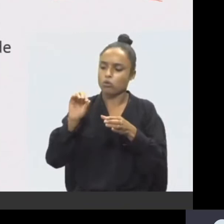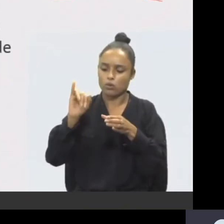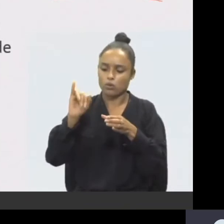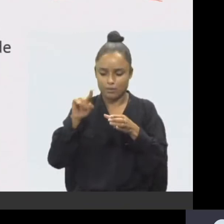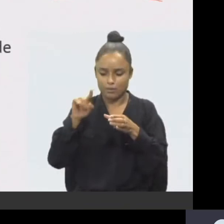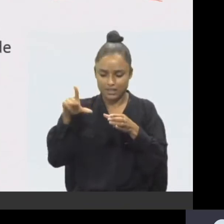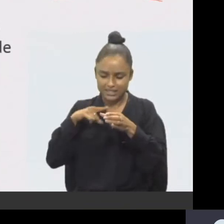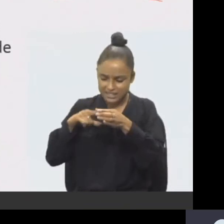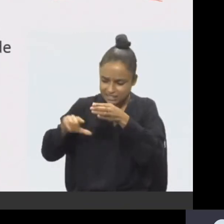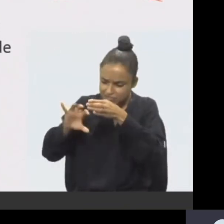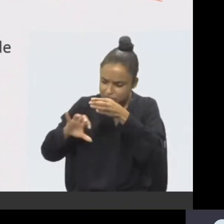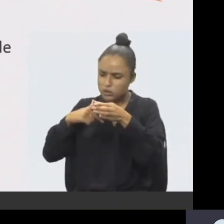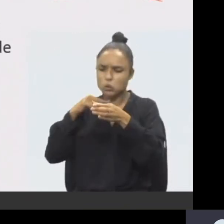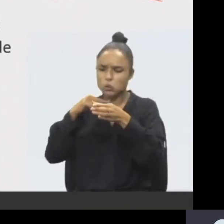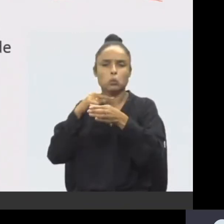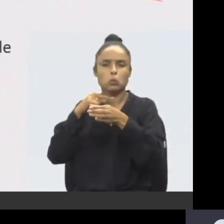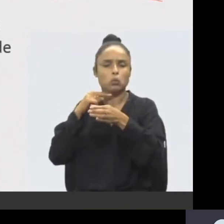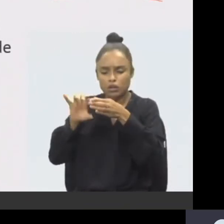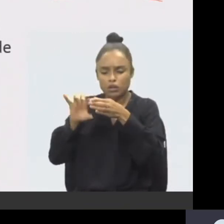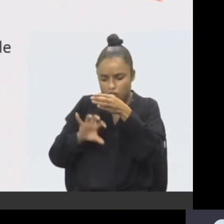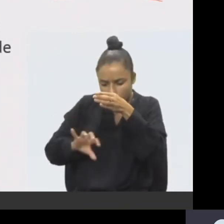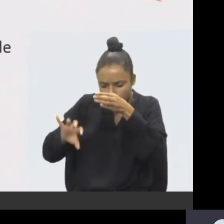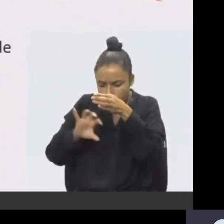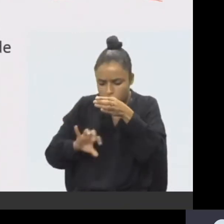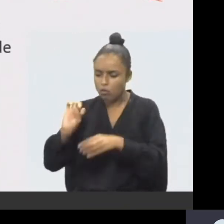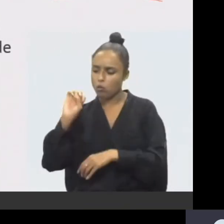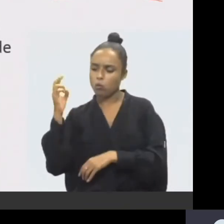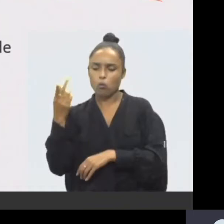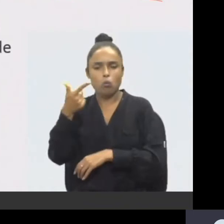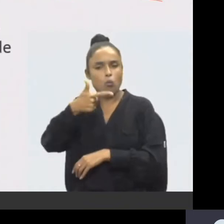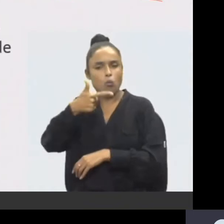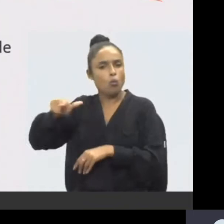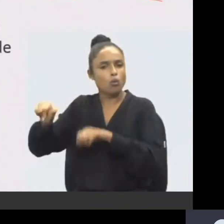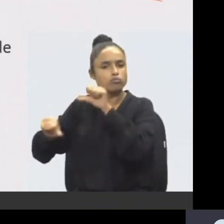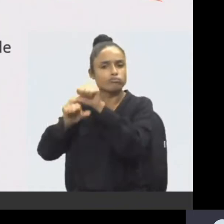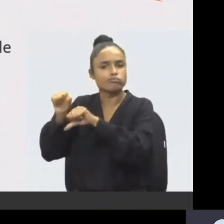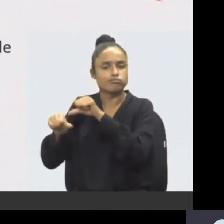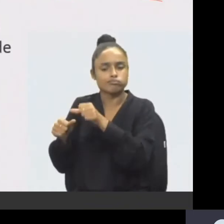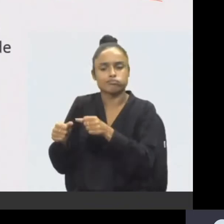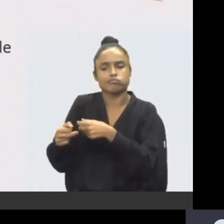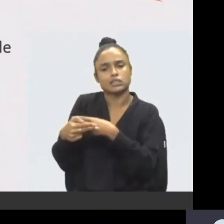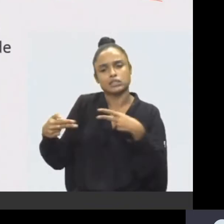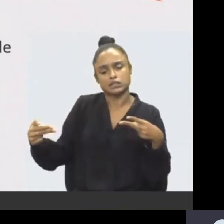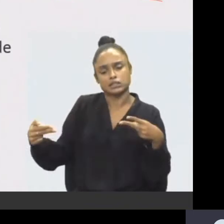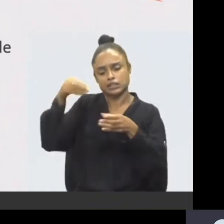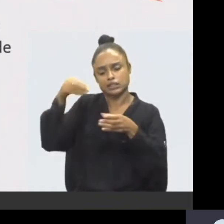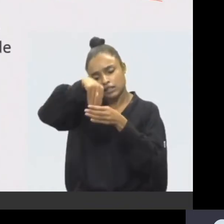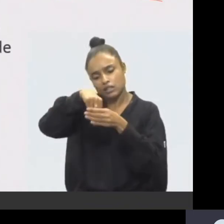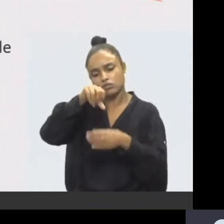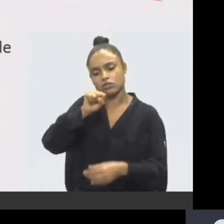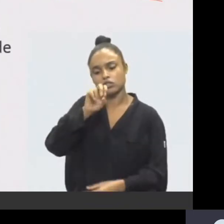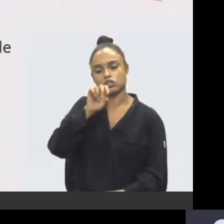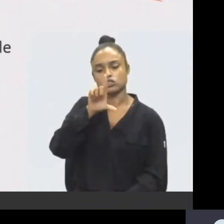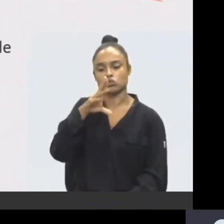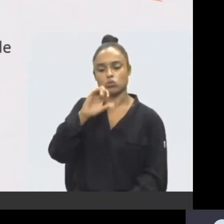formada, ou algum outro tipo de alteração, algum aspecto que seja visualmente